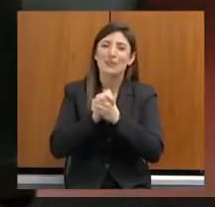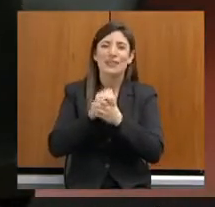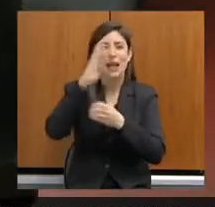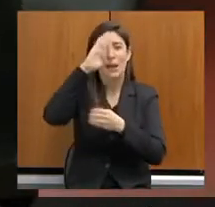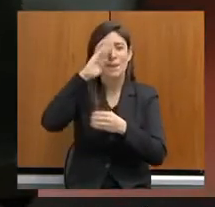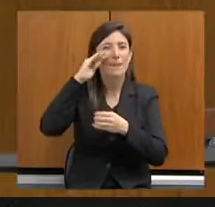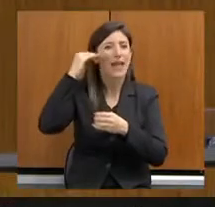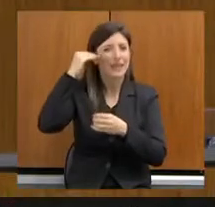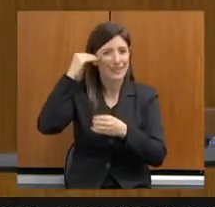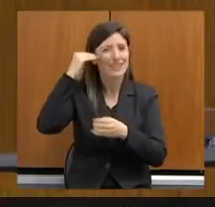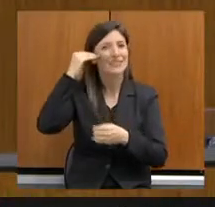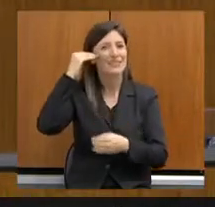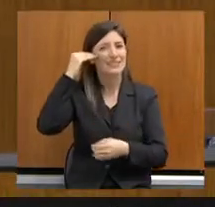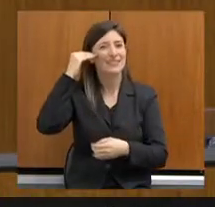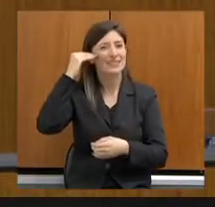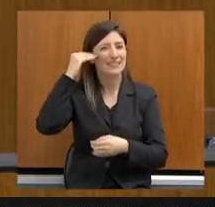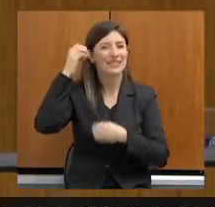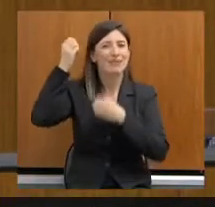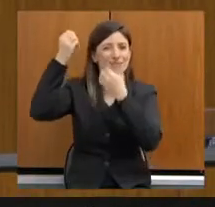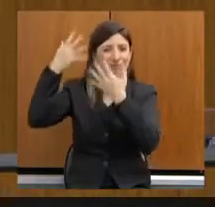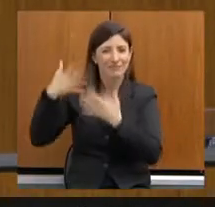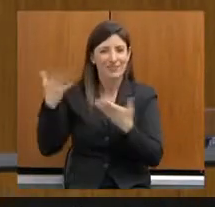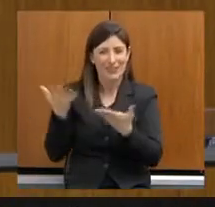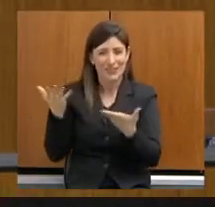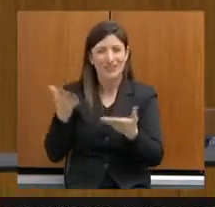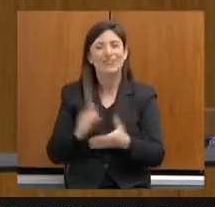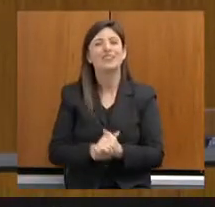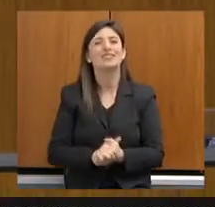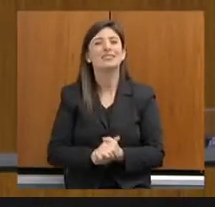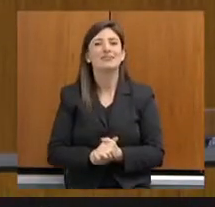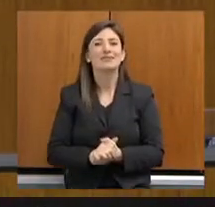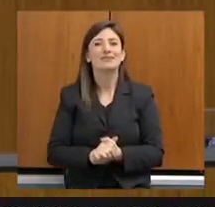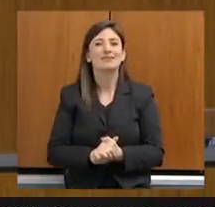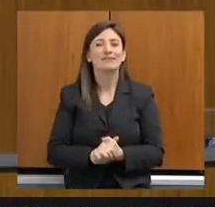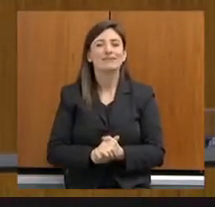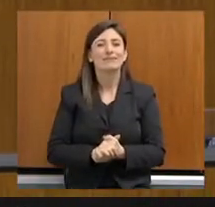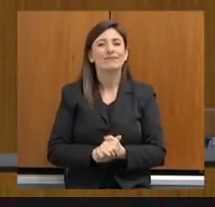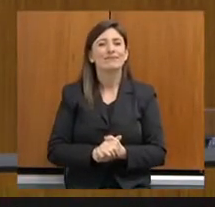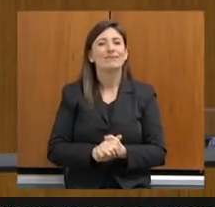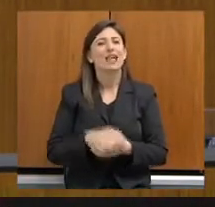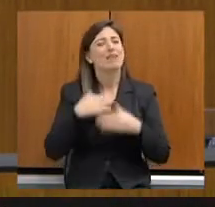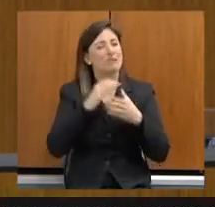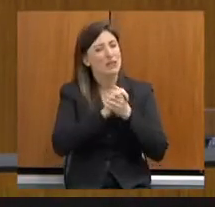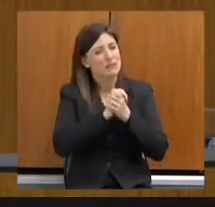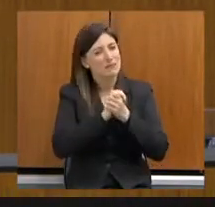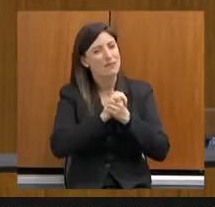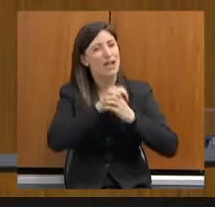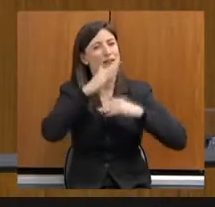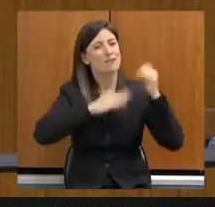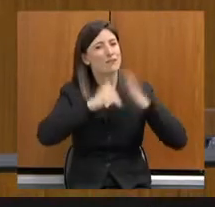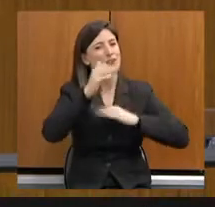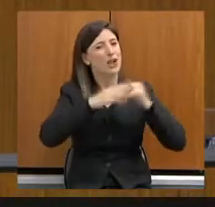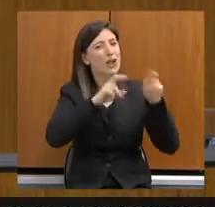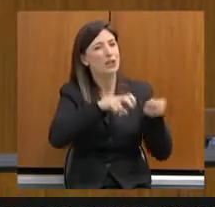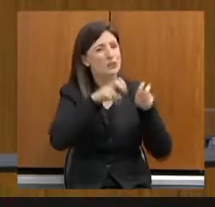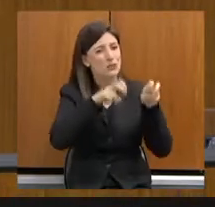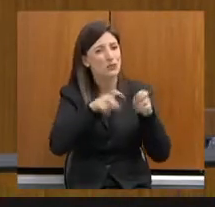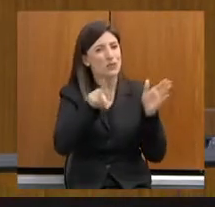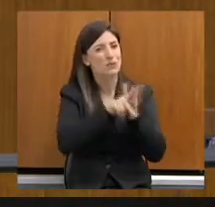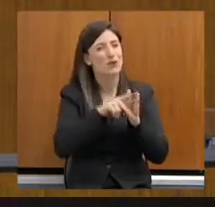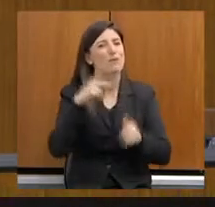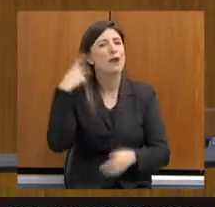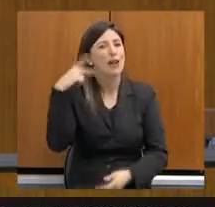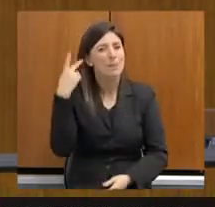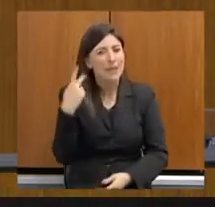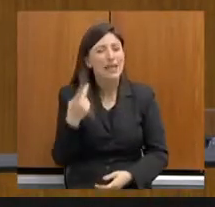nossa Beatriz que acaba de falar da mesma forma nossos agricultores no Parlamento né garante na